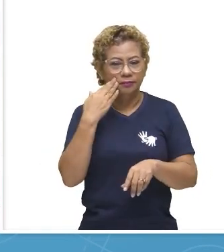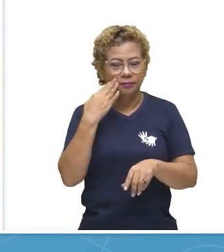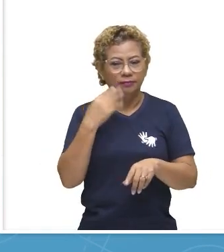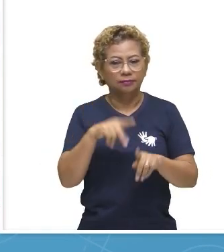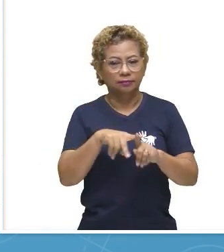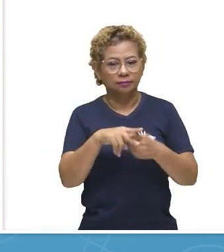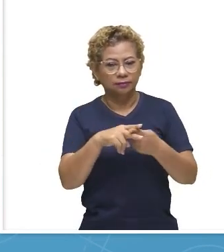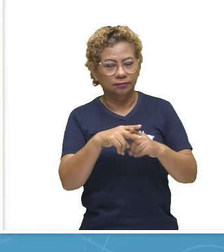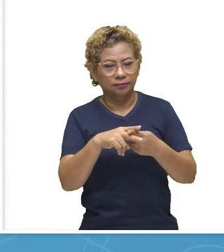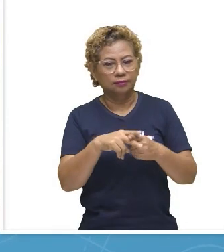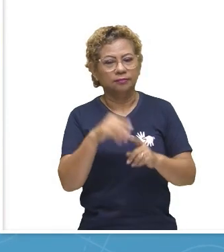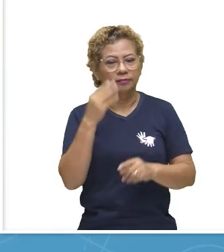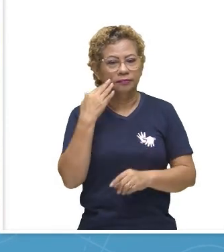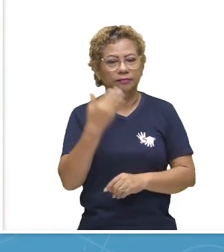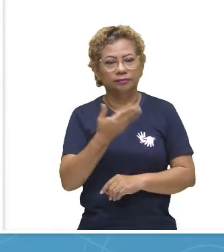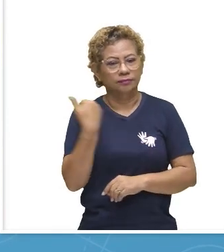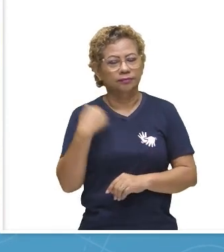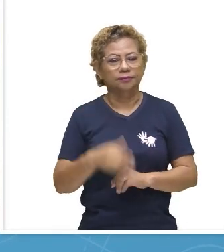comentários das questões.